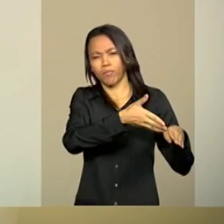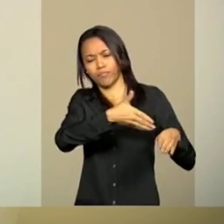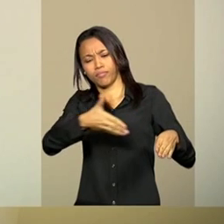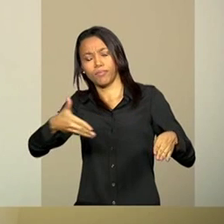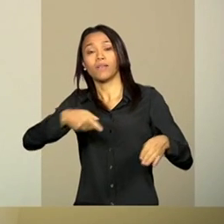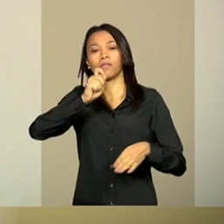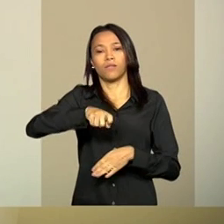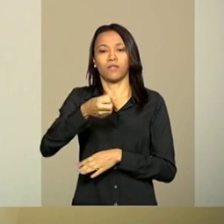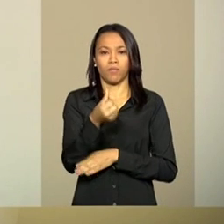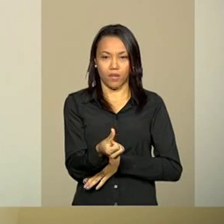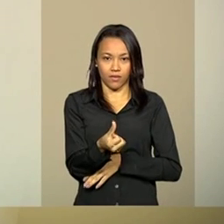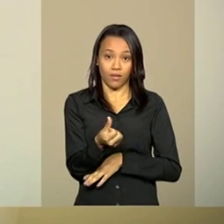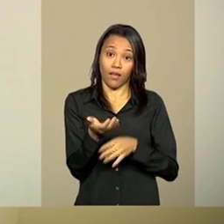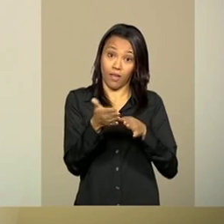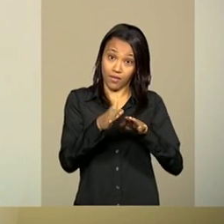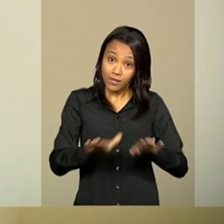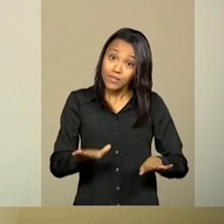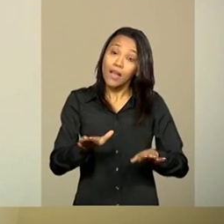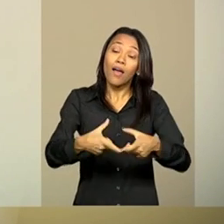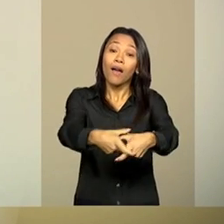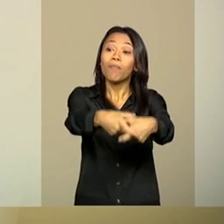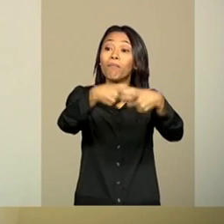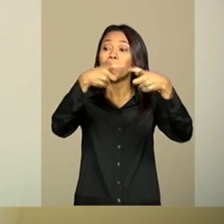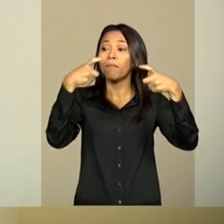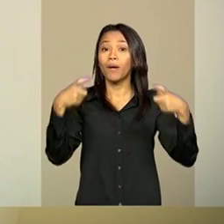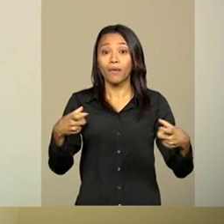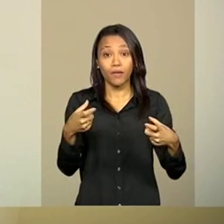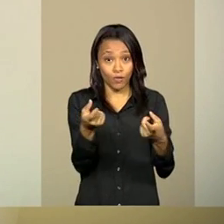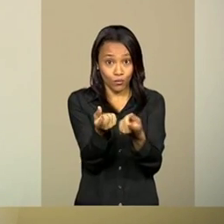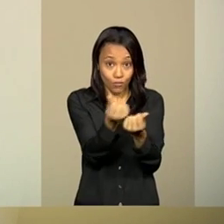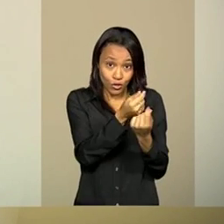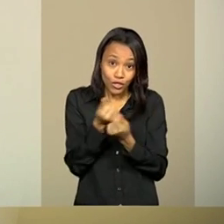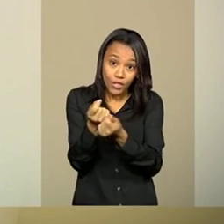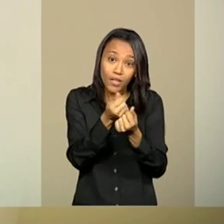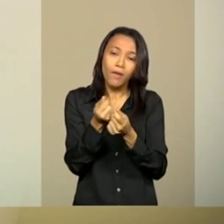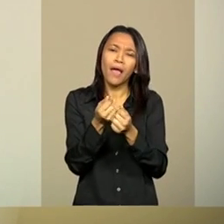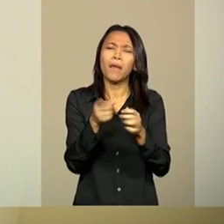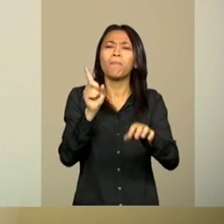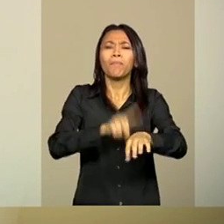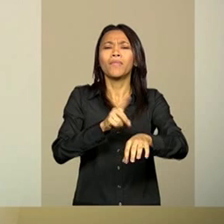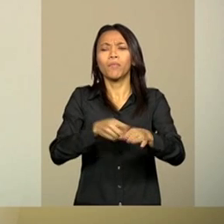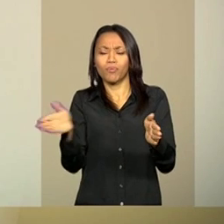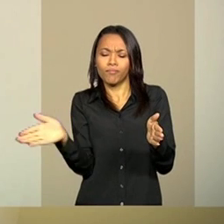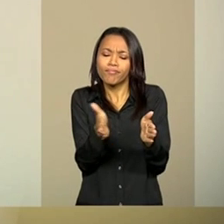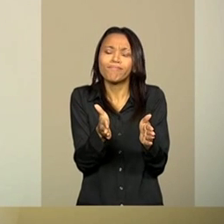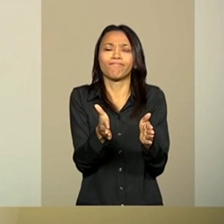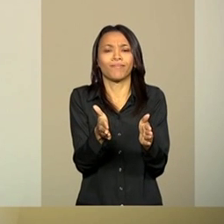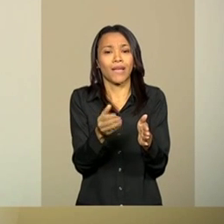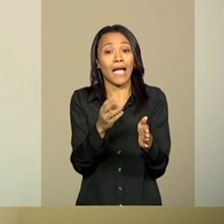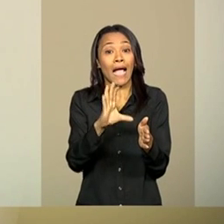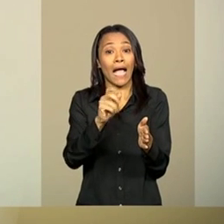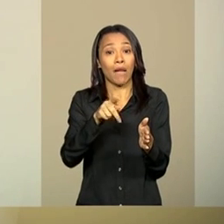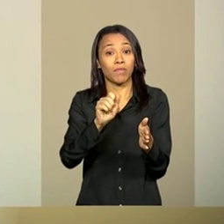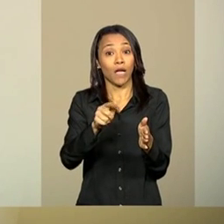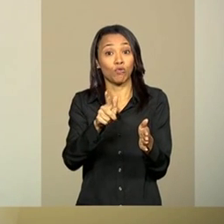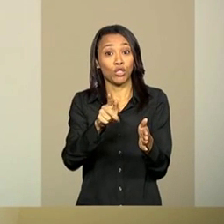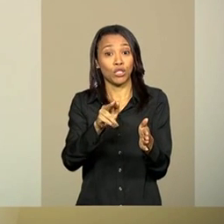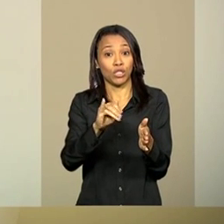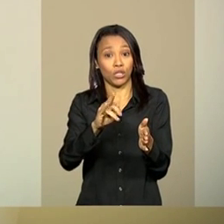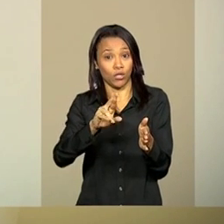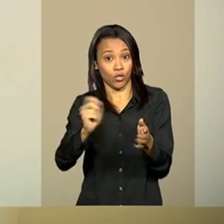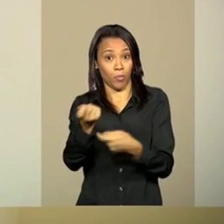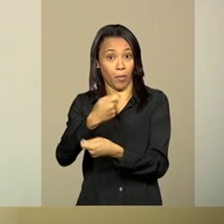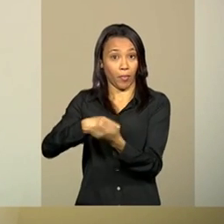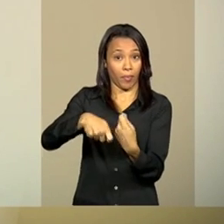seis meses assim a maior parte do dinheiro é para o curto prazo ou seja para o capital de giro do dia a